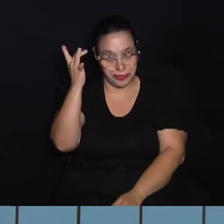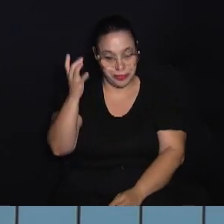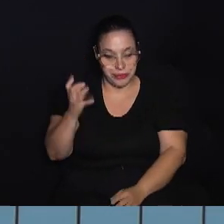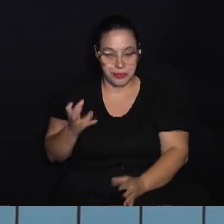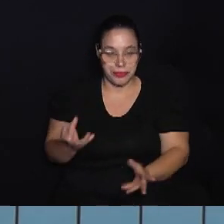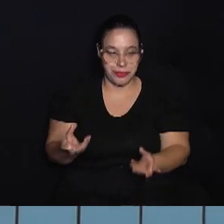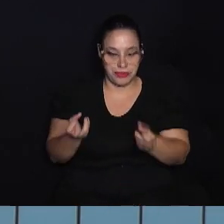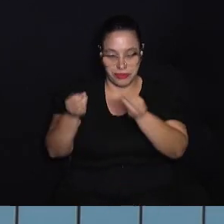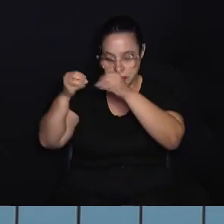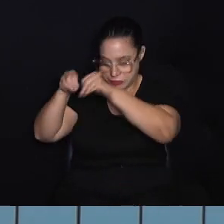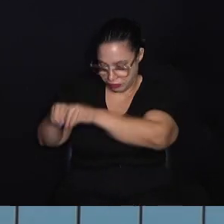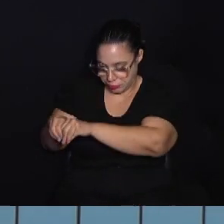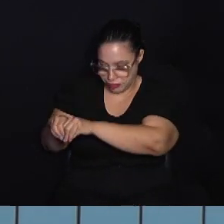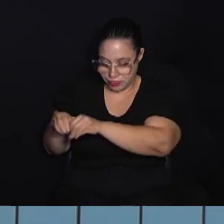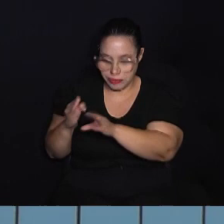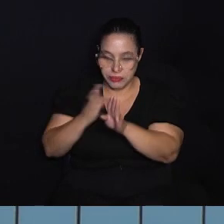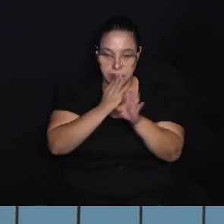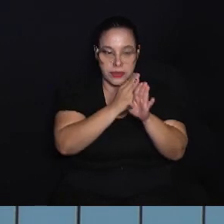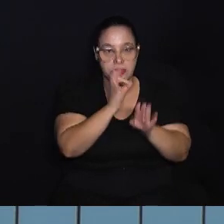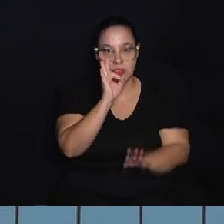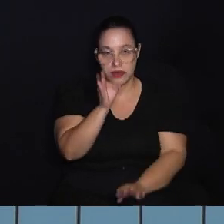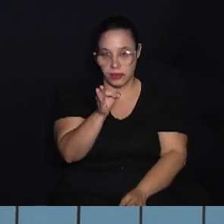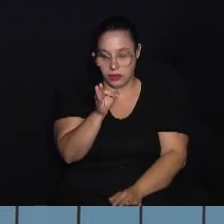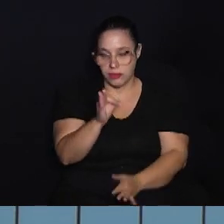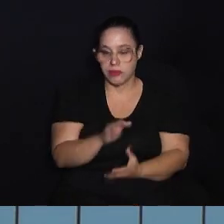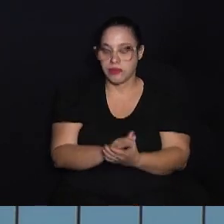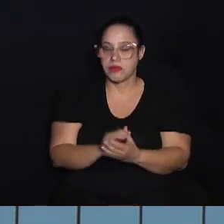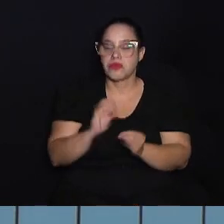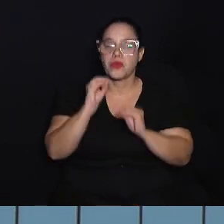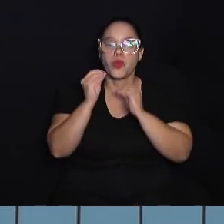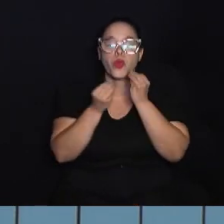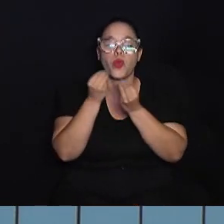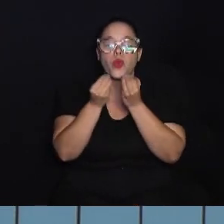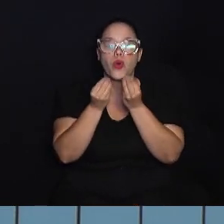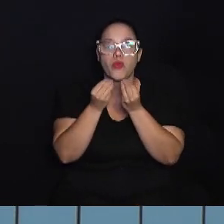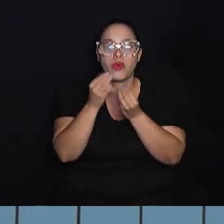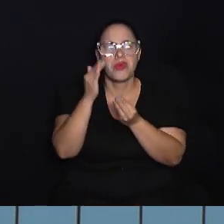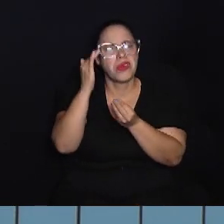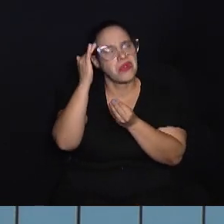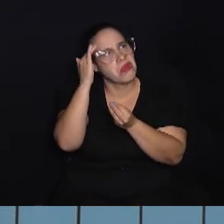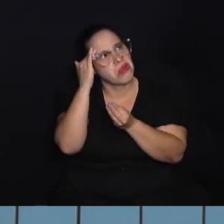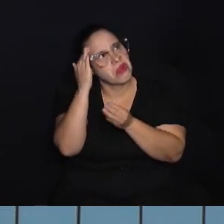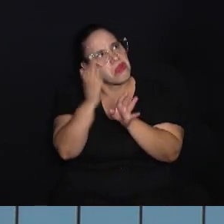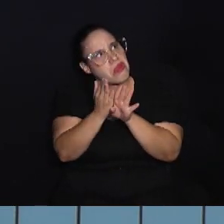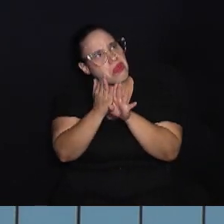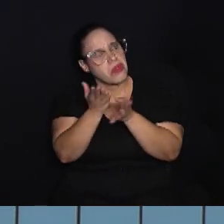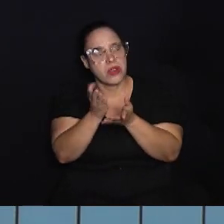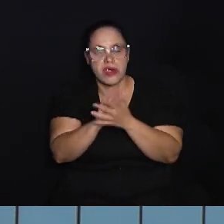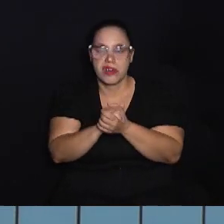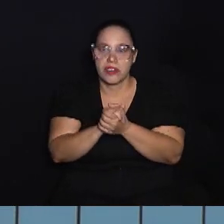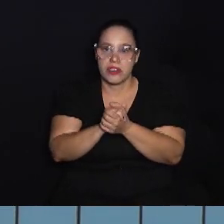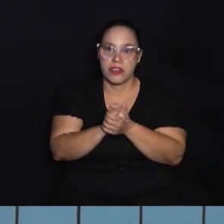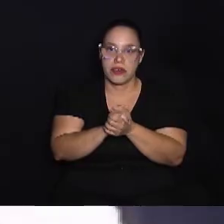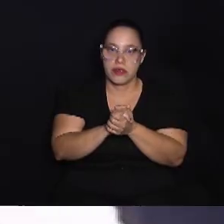com facilidade e juntar os nossos resíduos e levar no lugar adequado. Como é que a gente faz para descobrir?